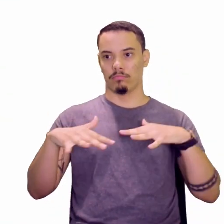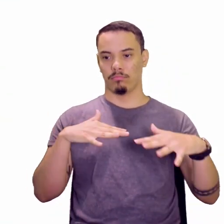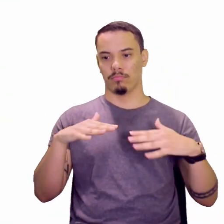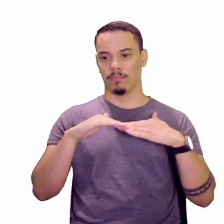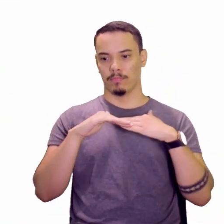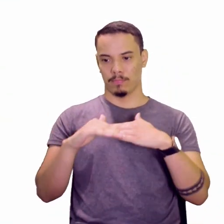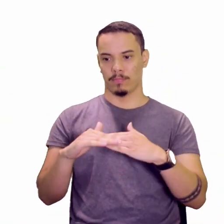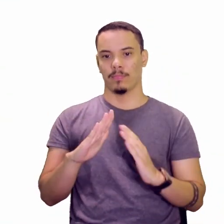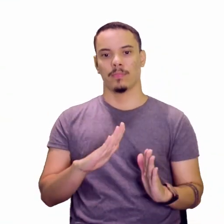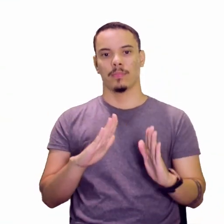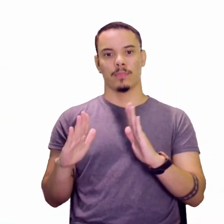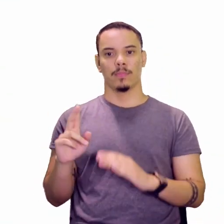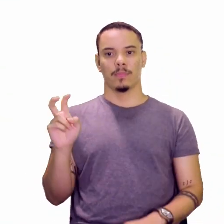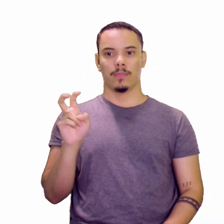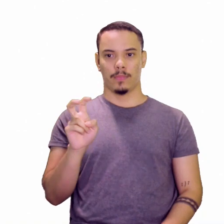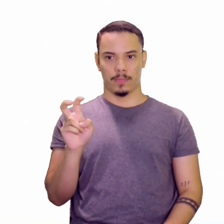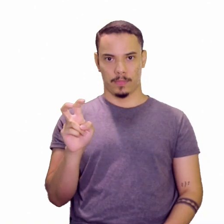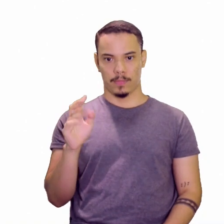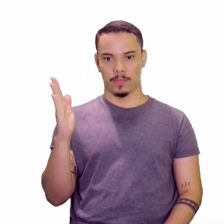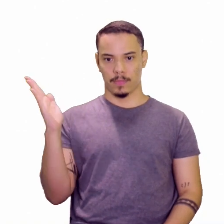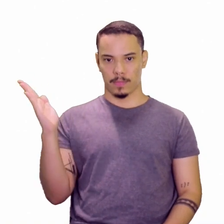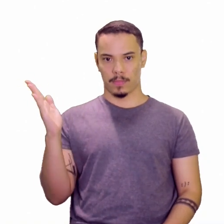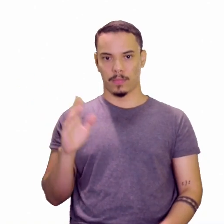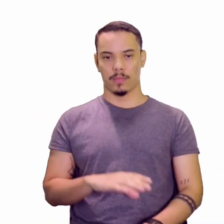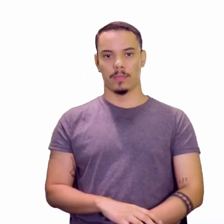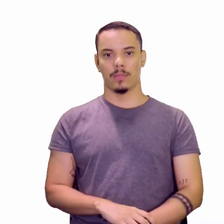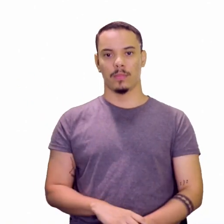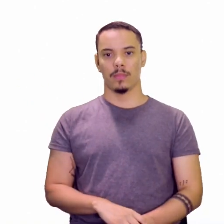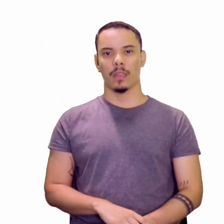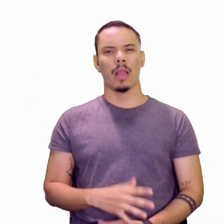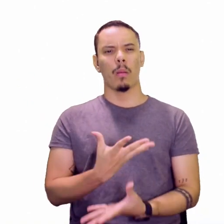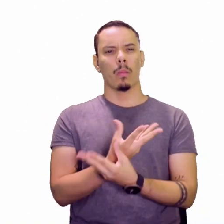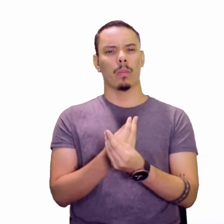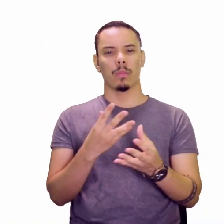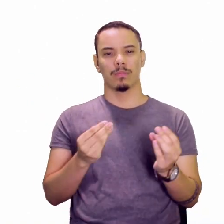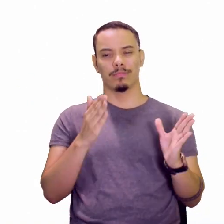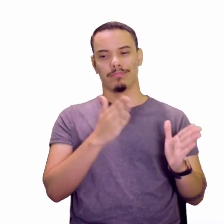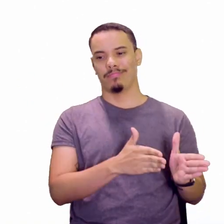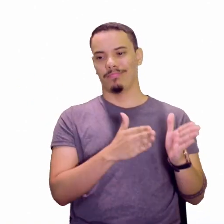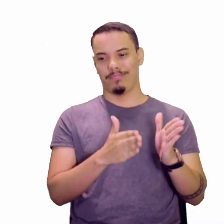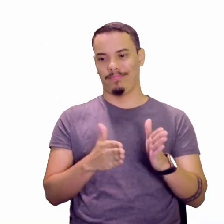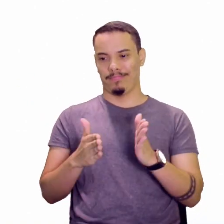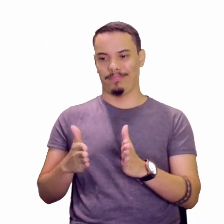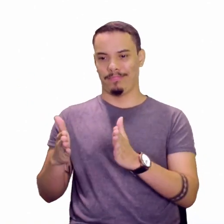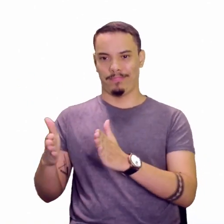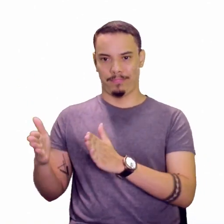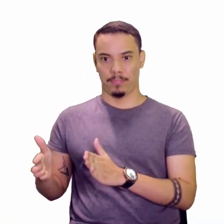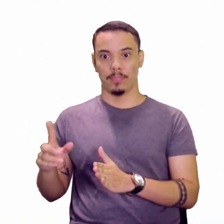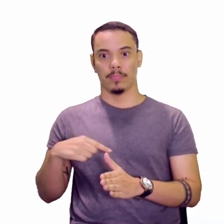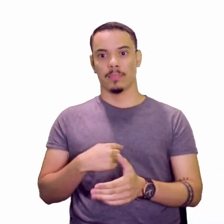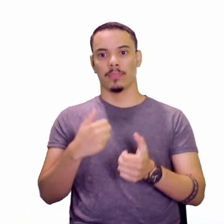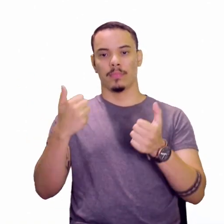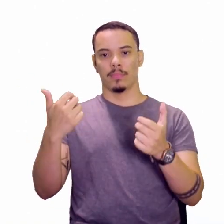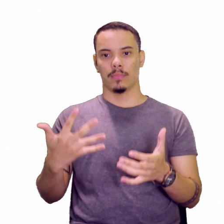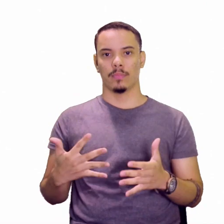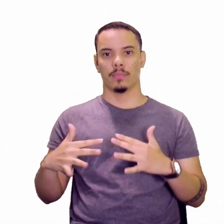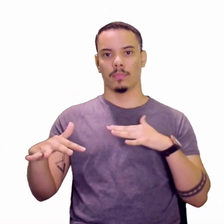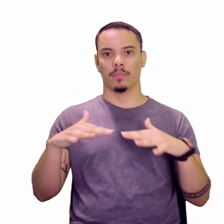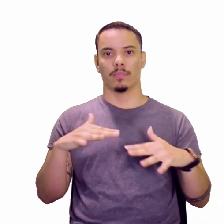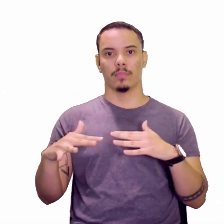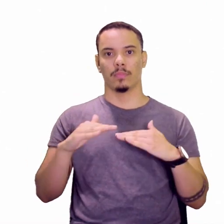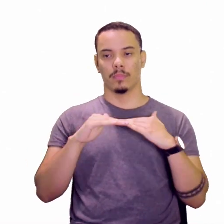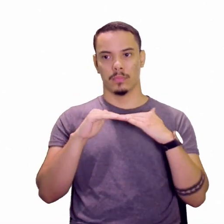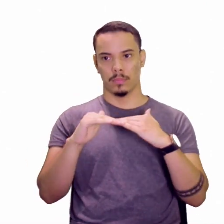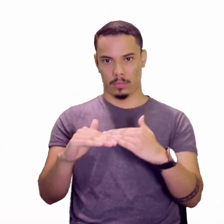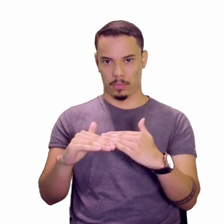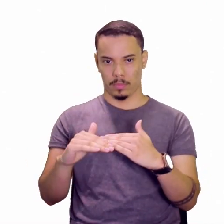uniforme, parte 5, é muitas partes. Então, nós falamos de movimento